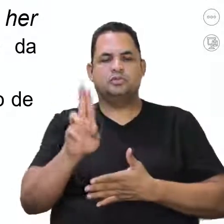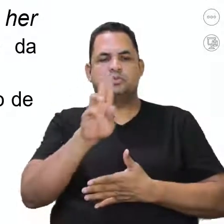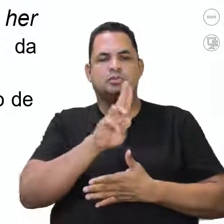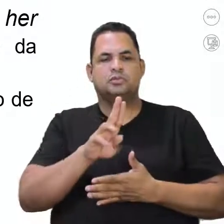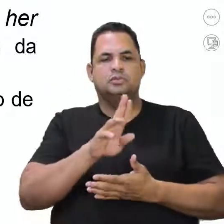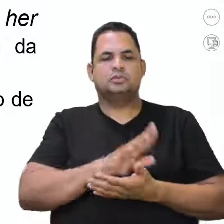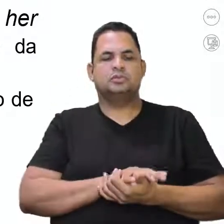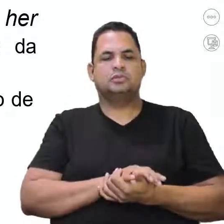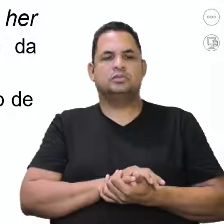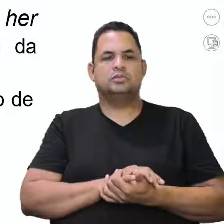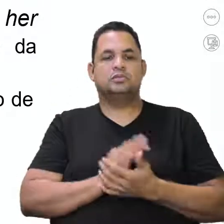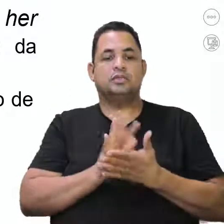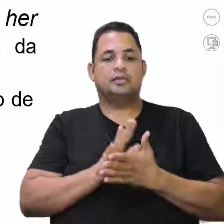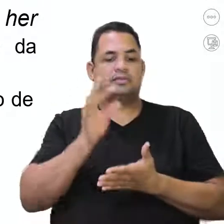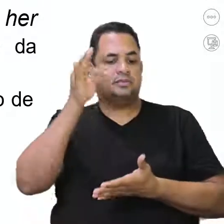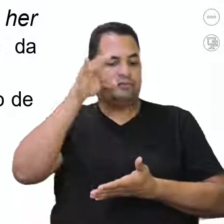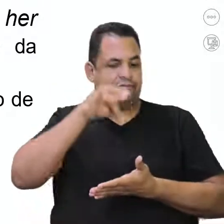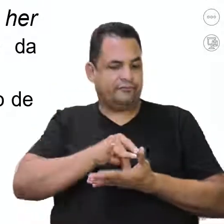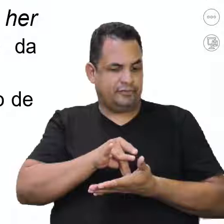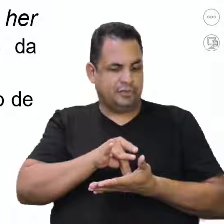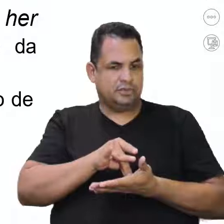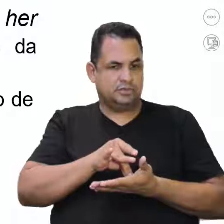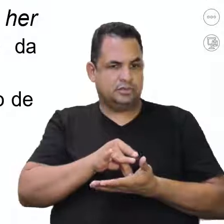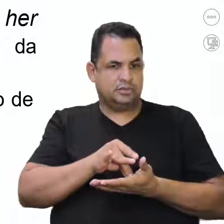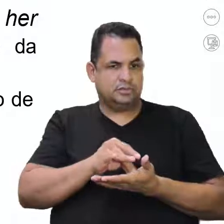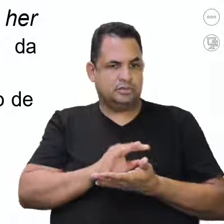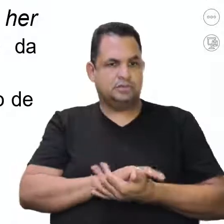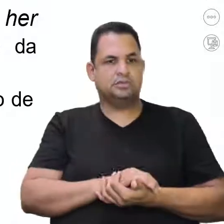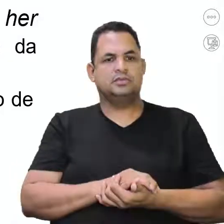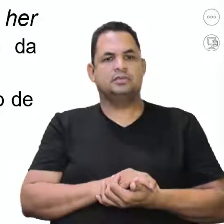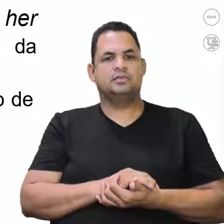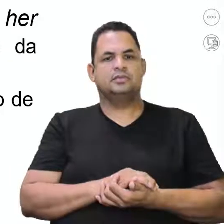aplicado. É uma frase afirmativa que diz o seguinte: